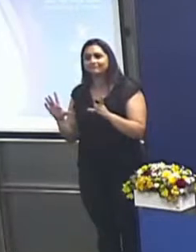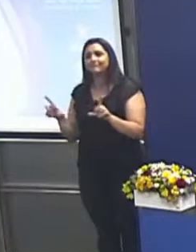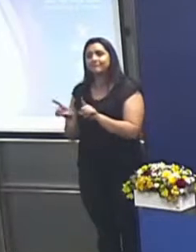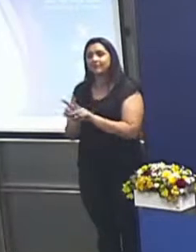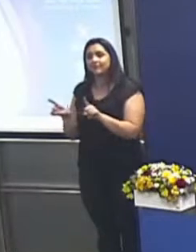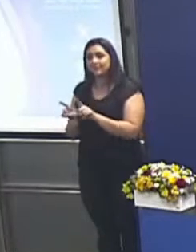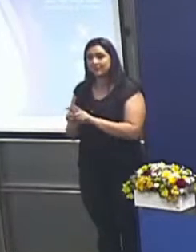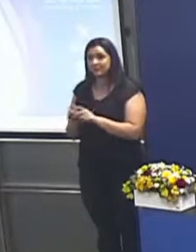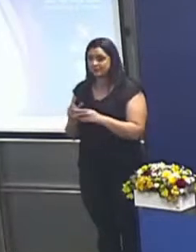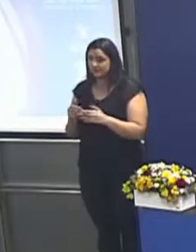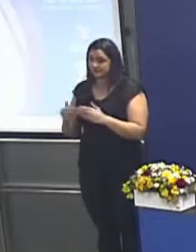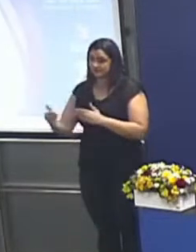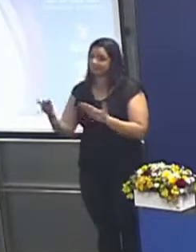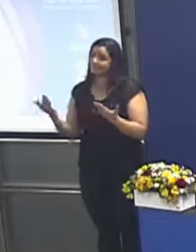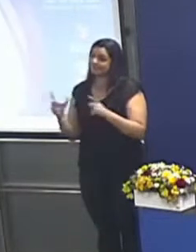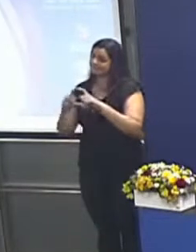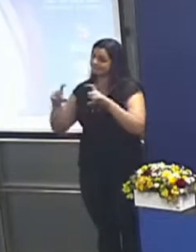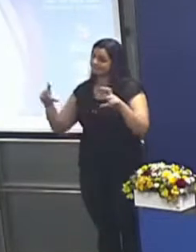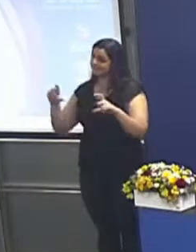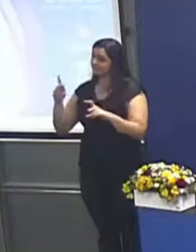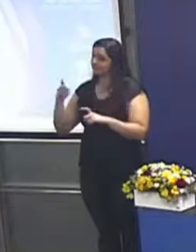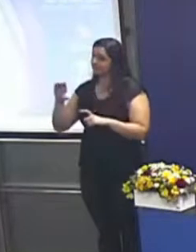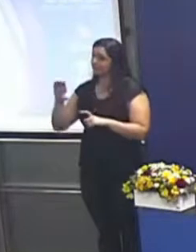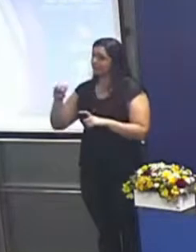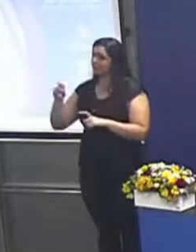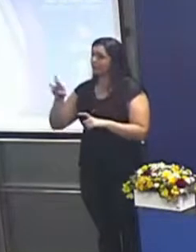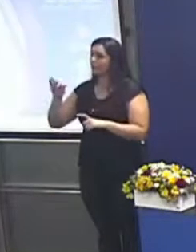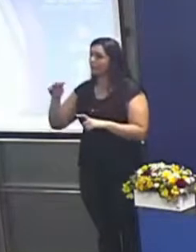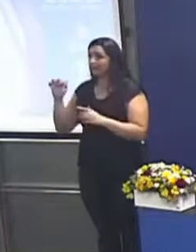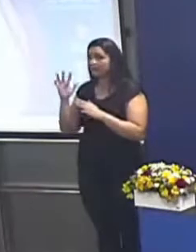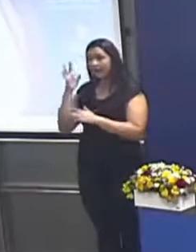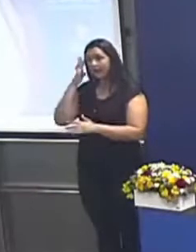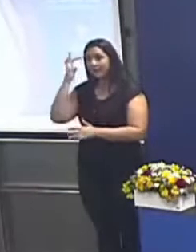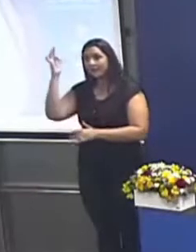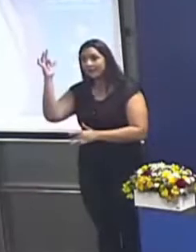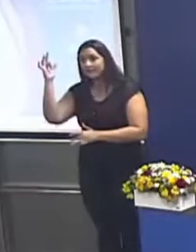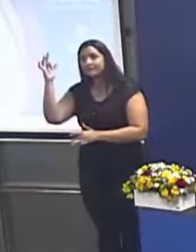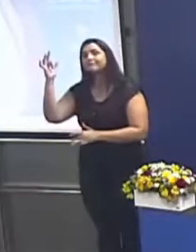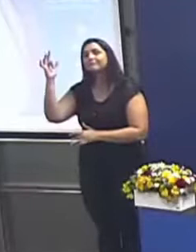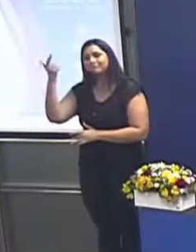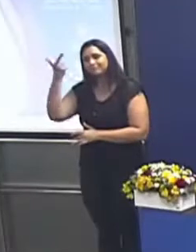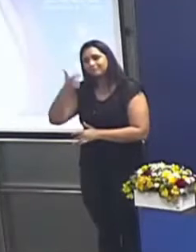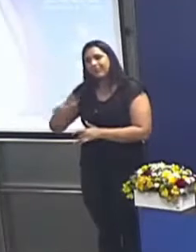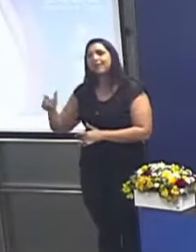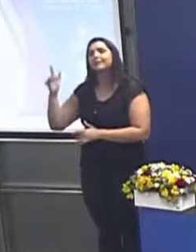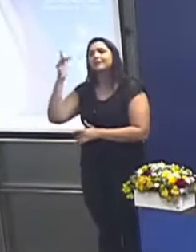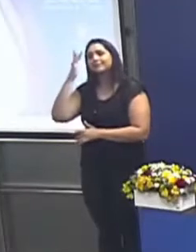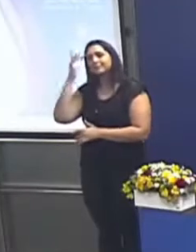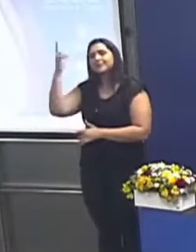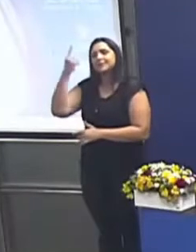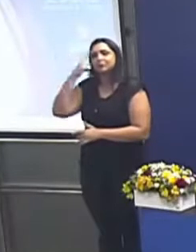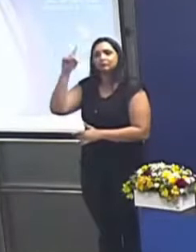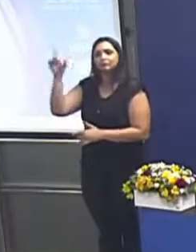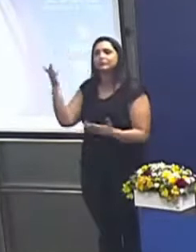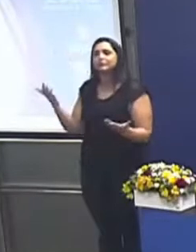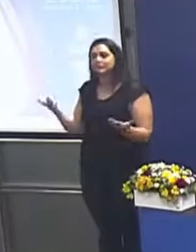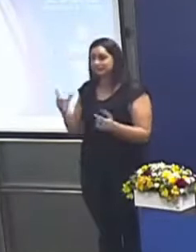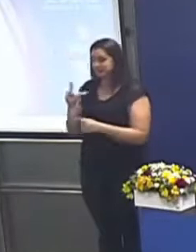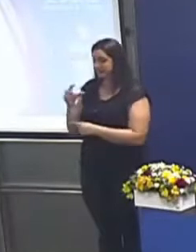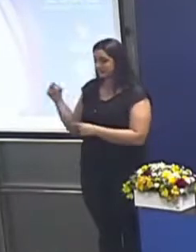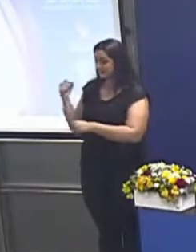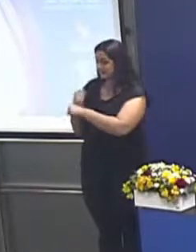fim, parafraseia Chico Buarque dizendo amanhã será outro dia. Então, que nesses 100